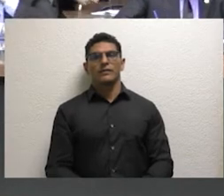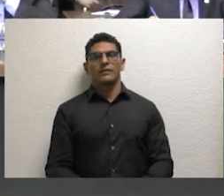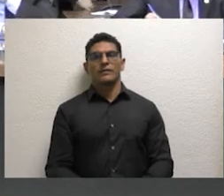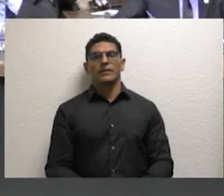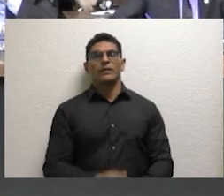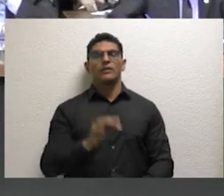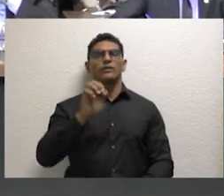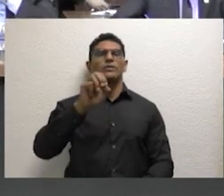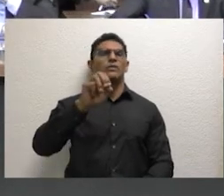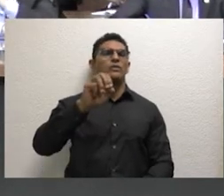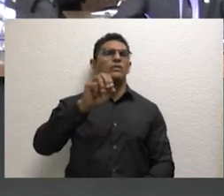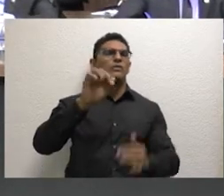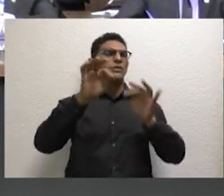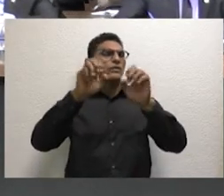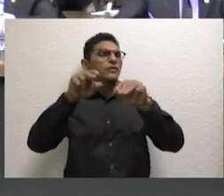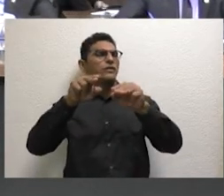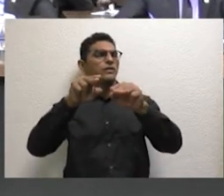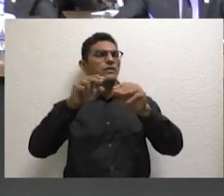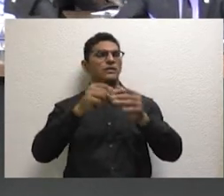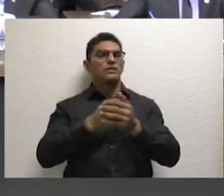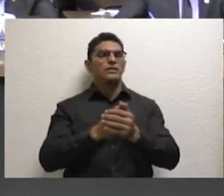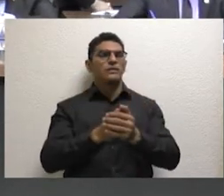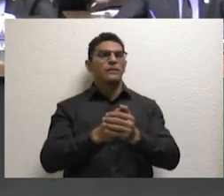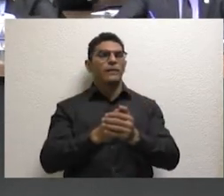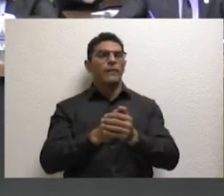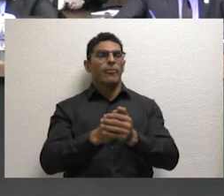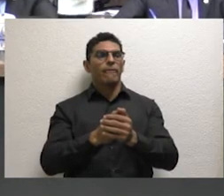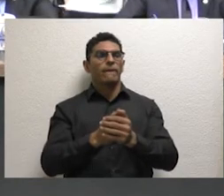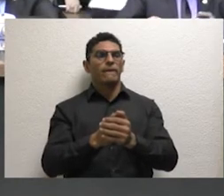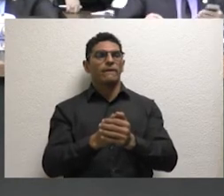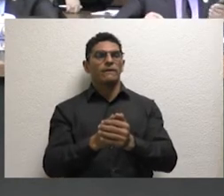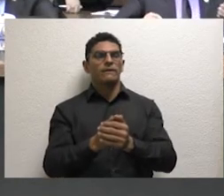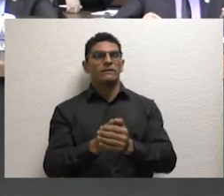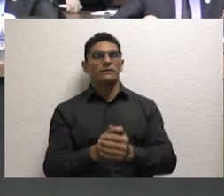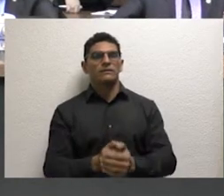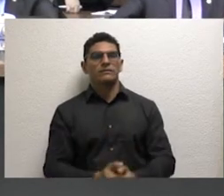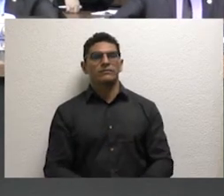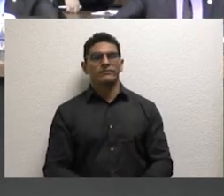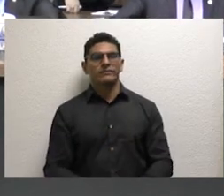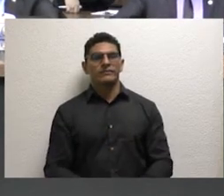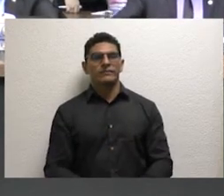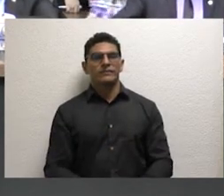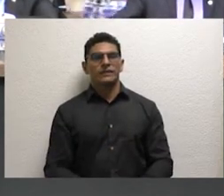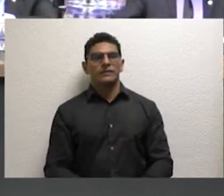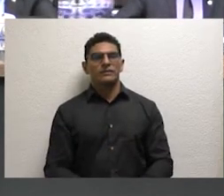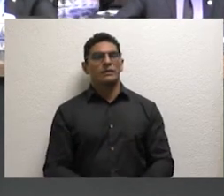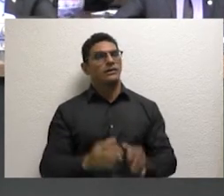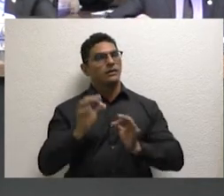sua participação tratando exatamente das emendas